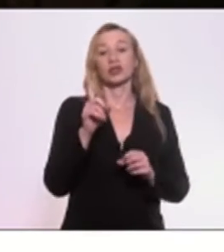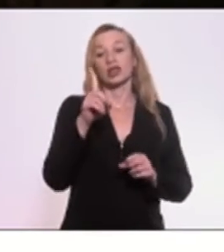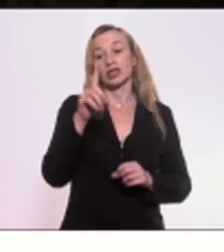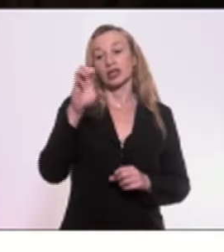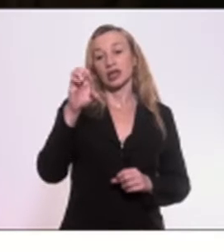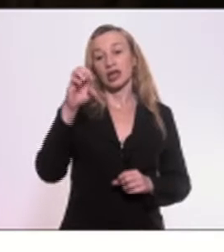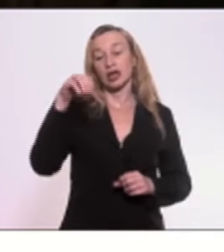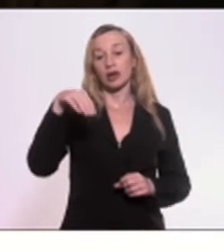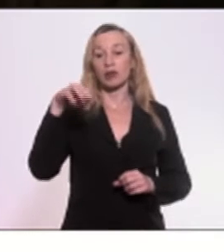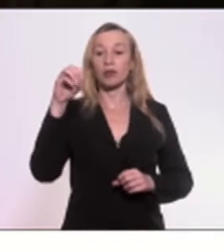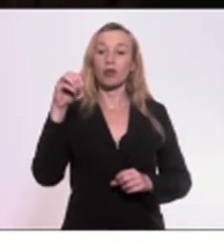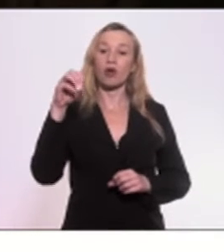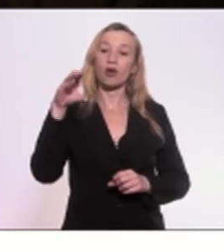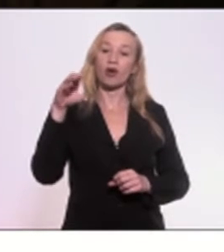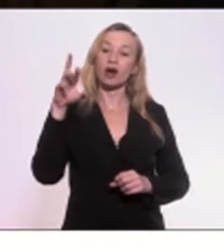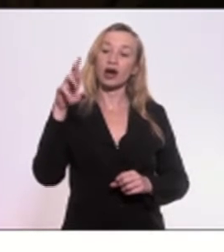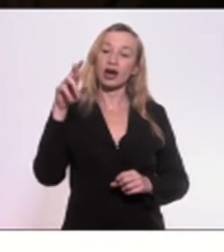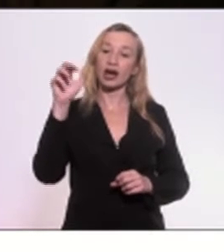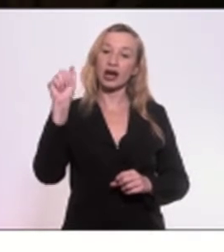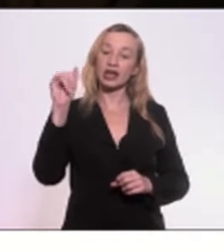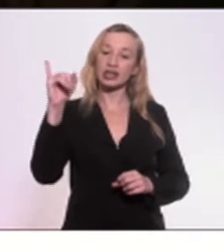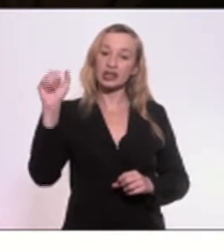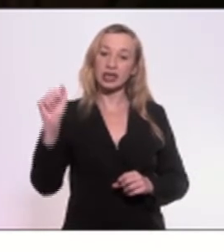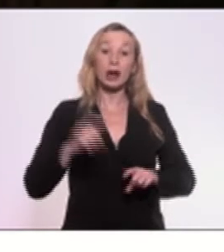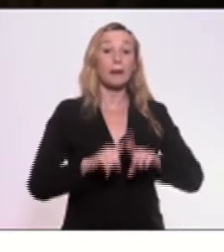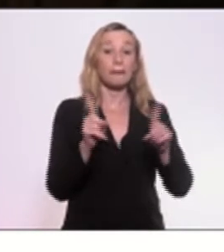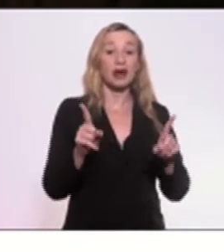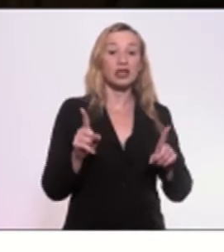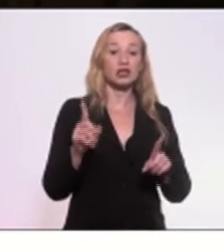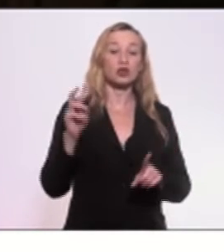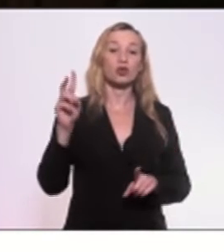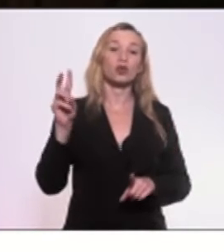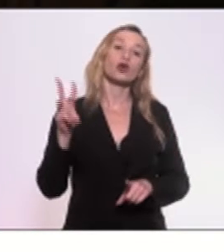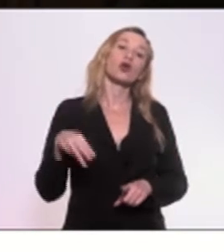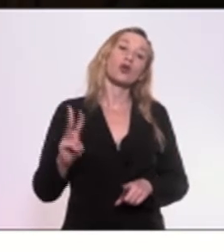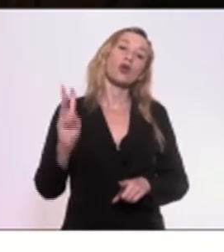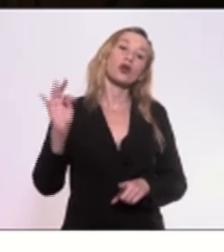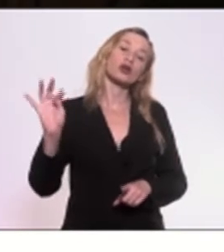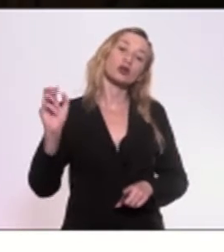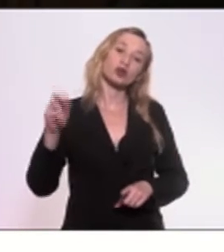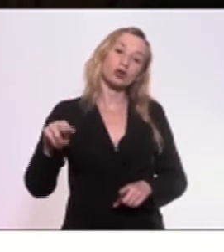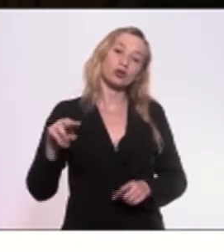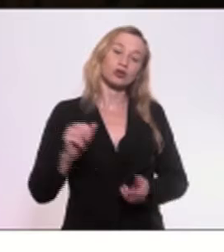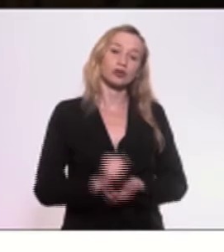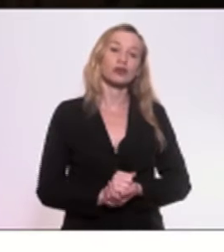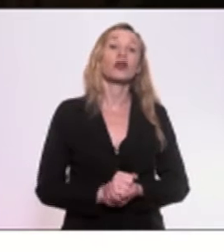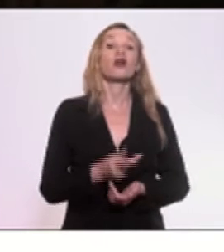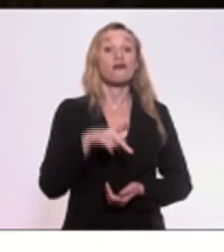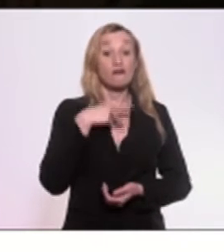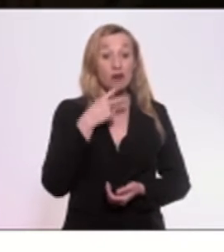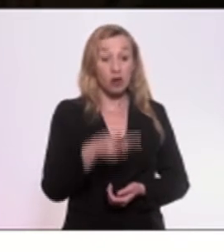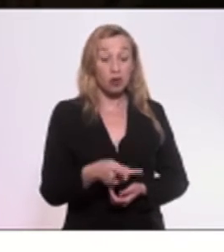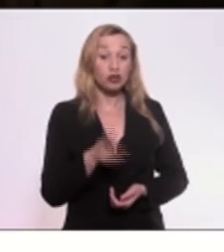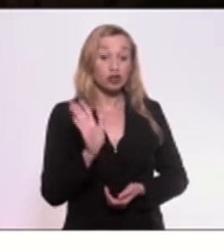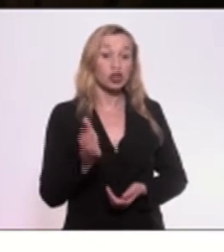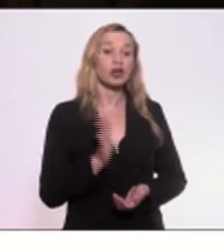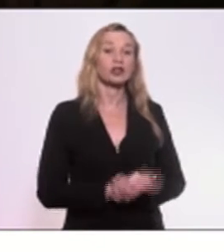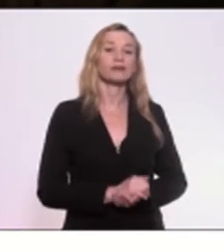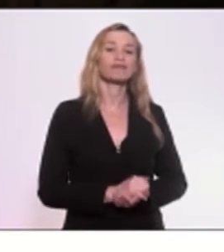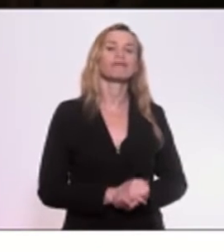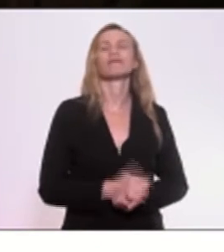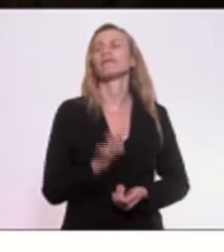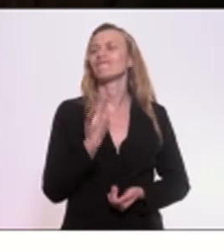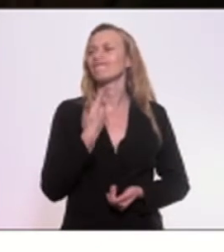Mas Winston Churchill já havia dito que não